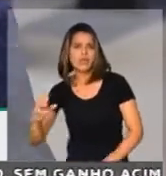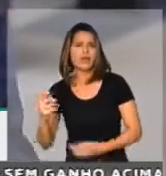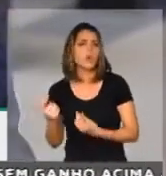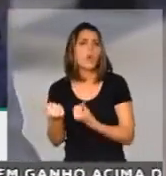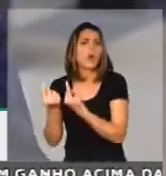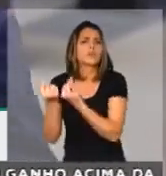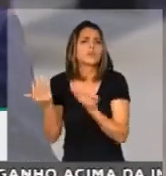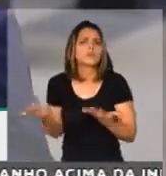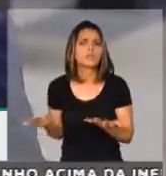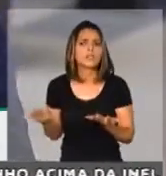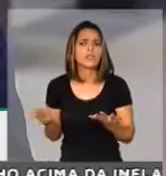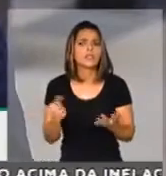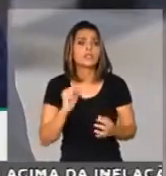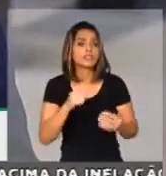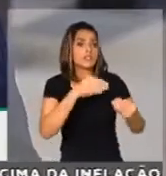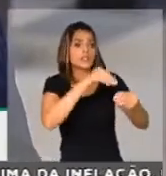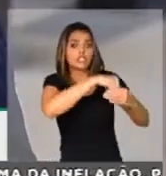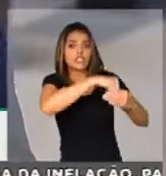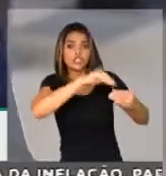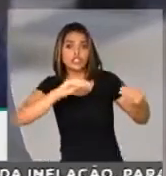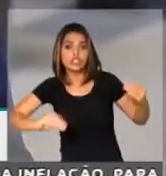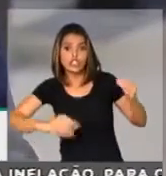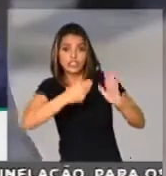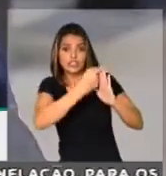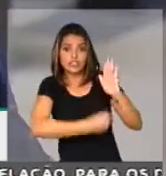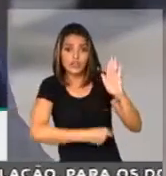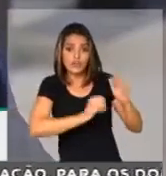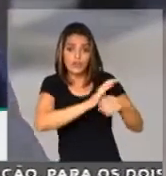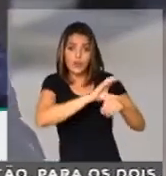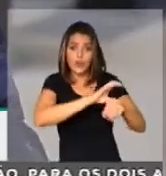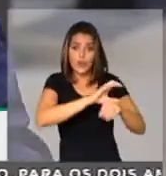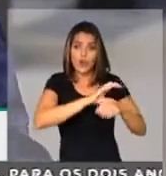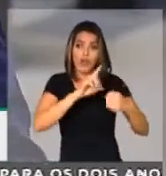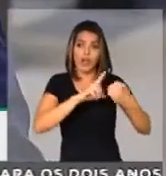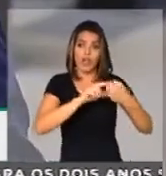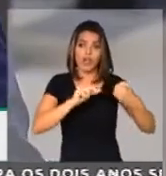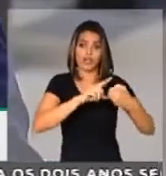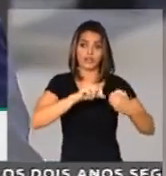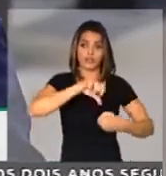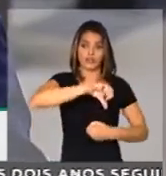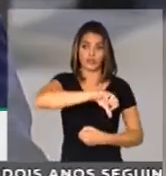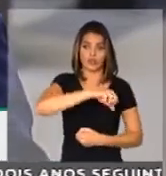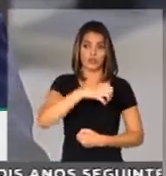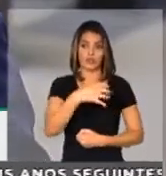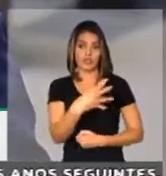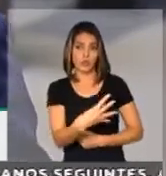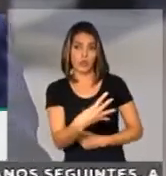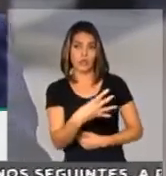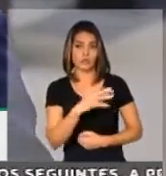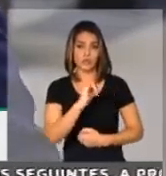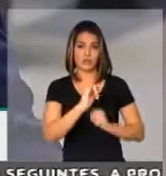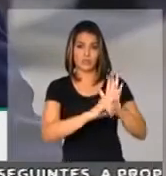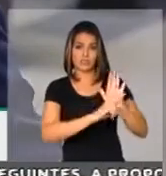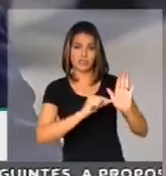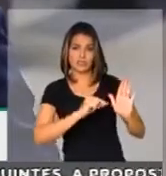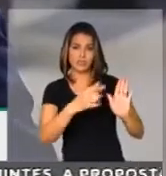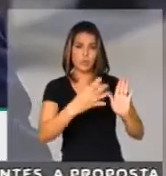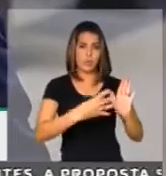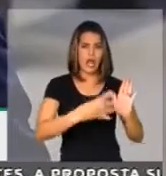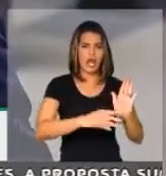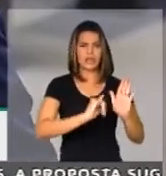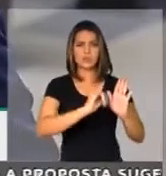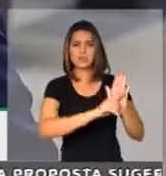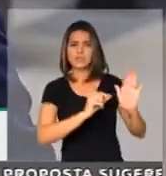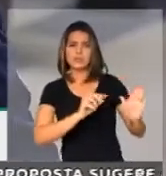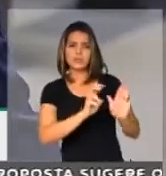está desconstitucionalizado, e lá no artigo 94, acho que inciso 4 ou 5,